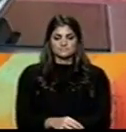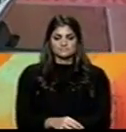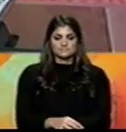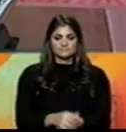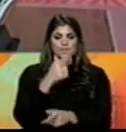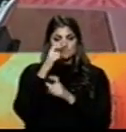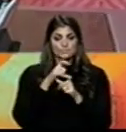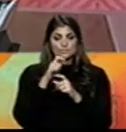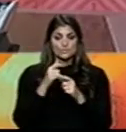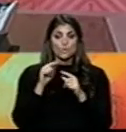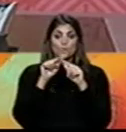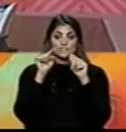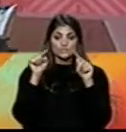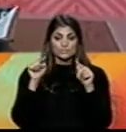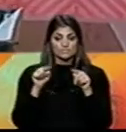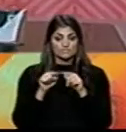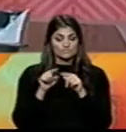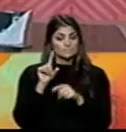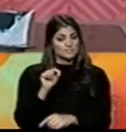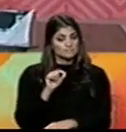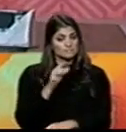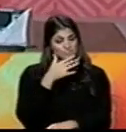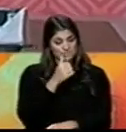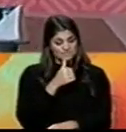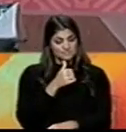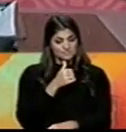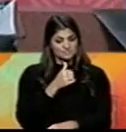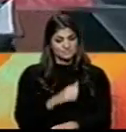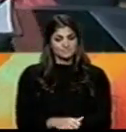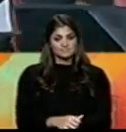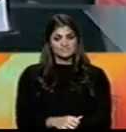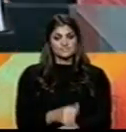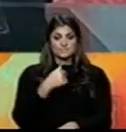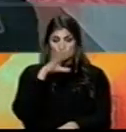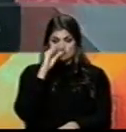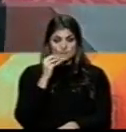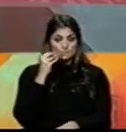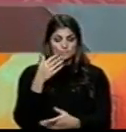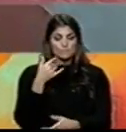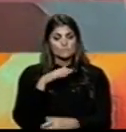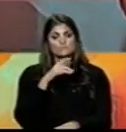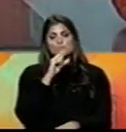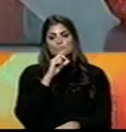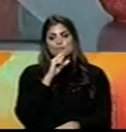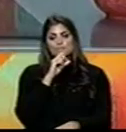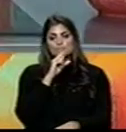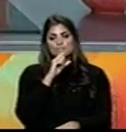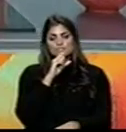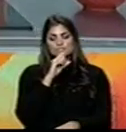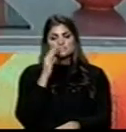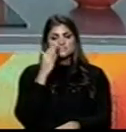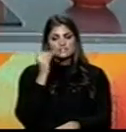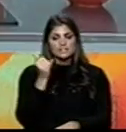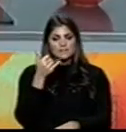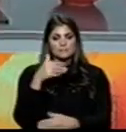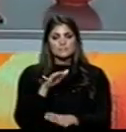fazer coraçõezinhos, por exemplo, também fica bonito. Podes, vai ficar muito bonito. Não fica. Não sei como será possível, mas podes tentar. Querido, fazes a forma. Sim, mas